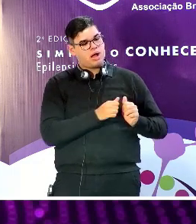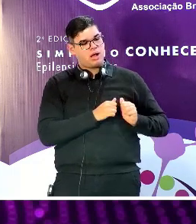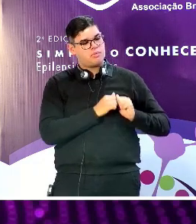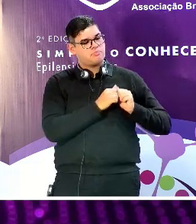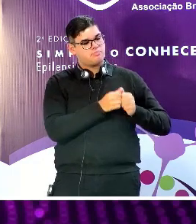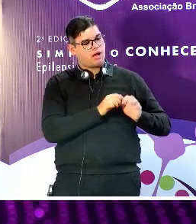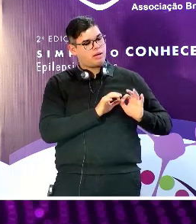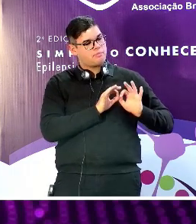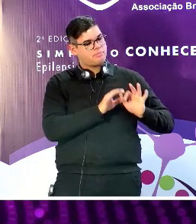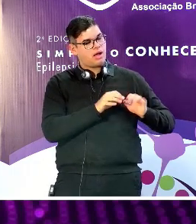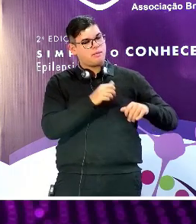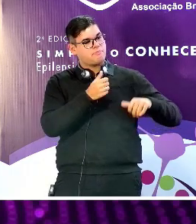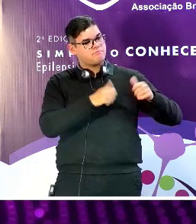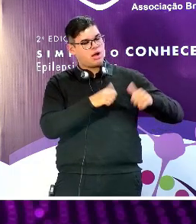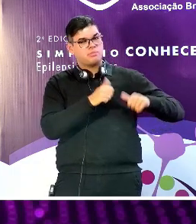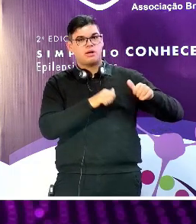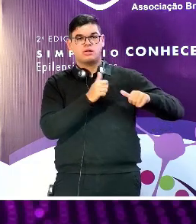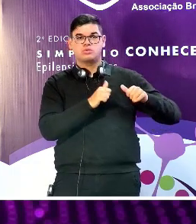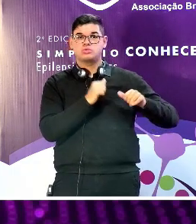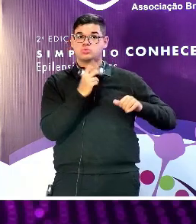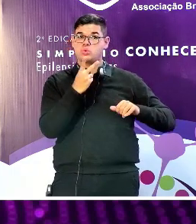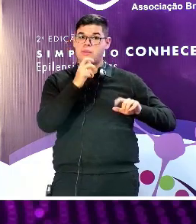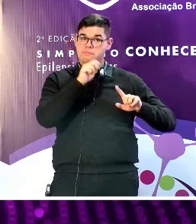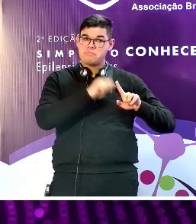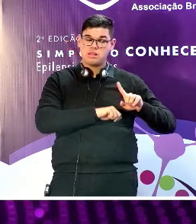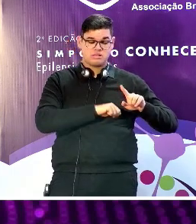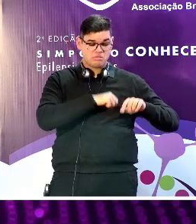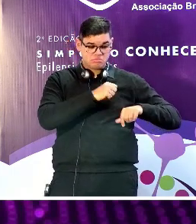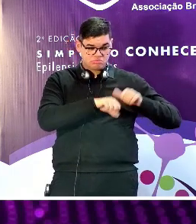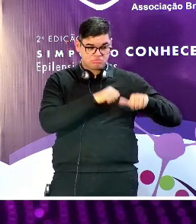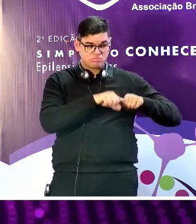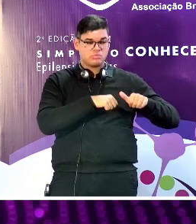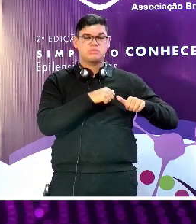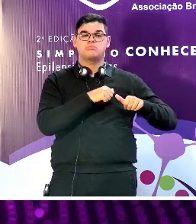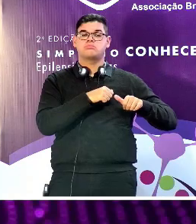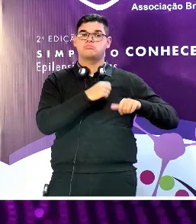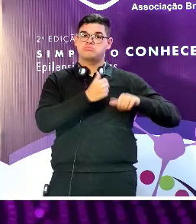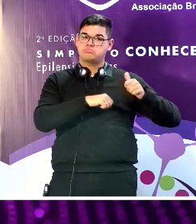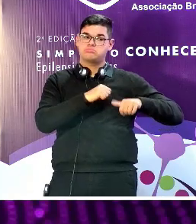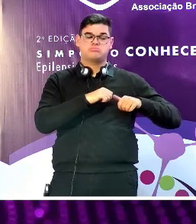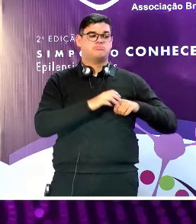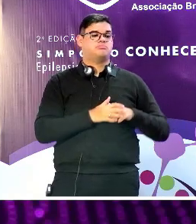crise espontânea, recorrente, inclusive com registros de